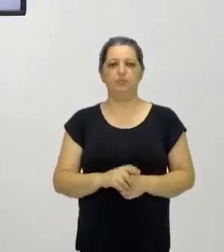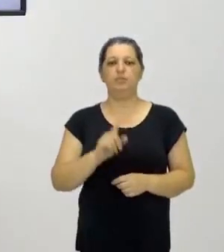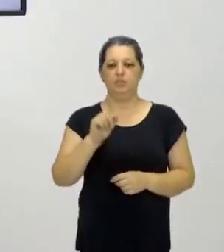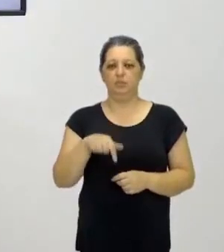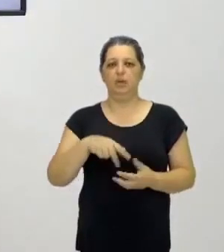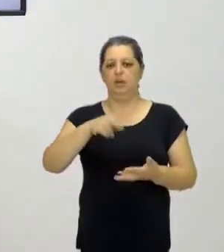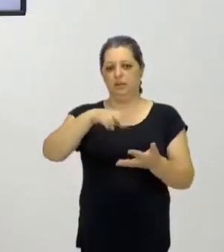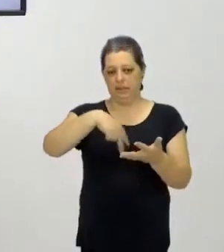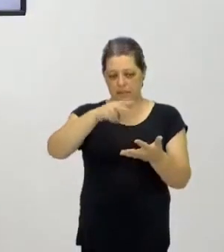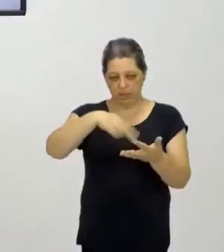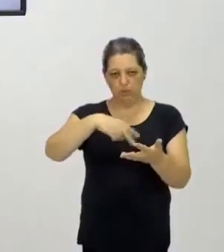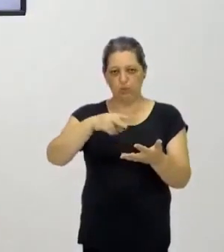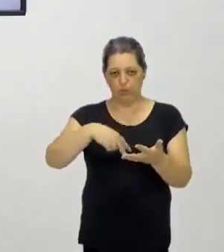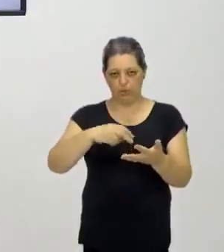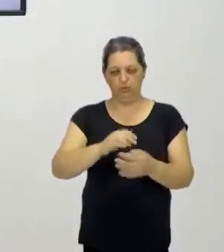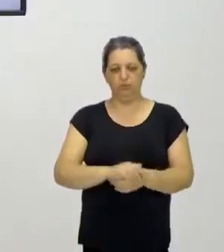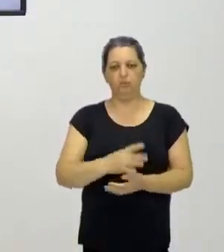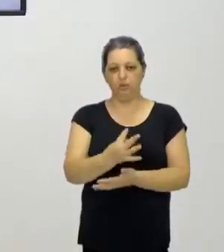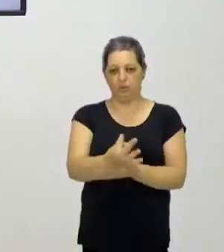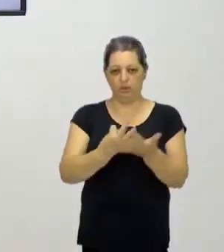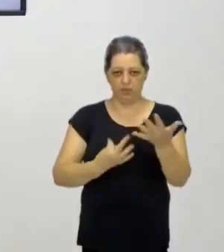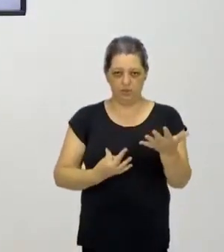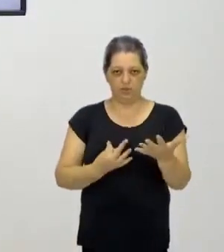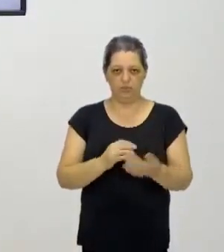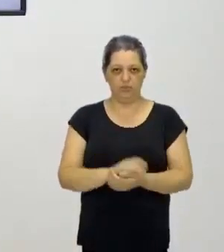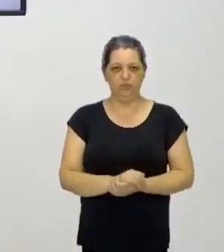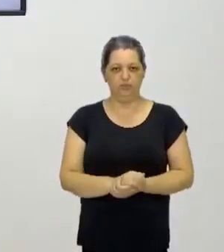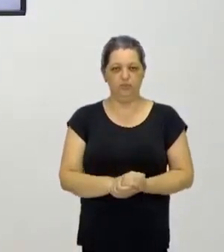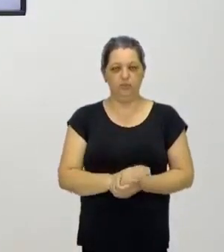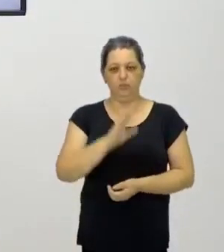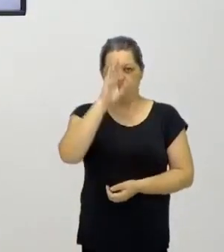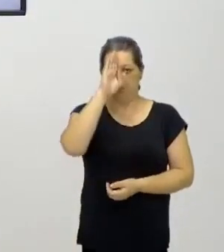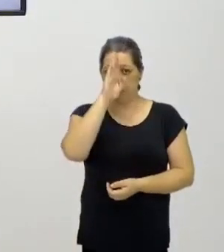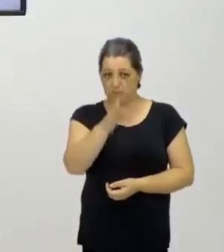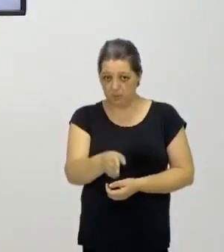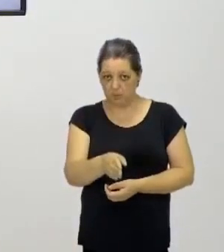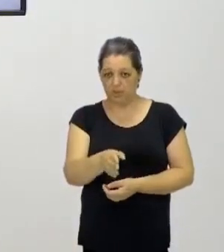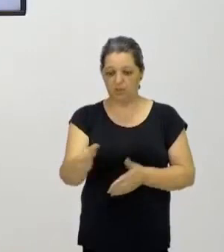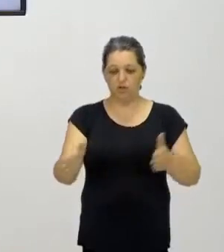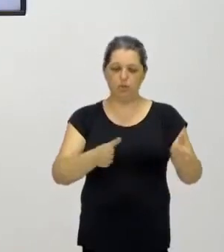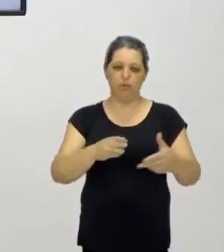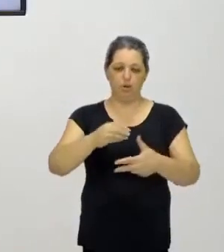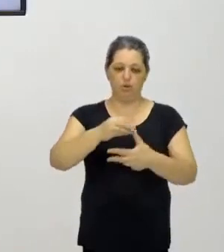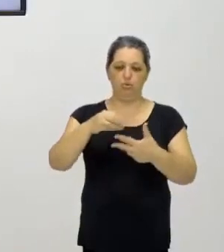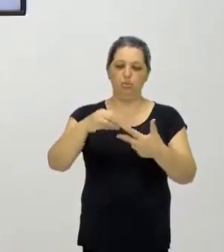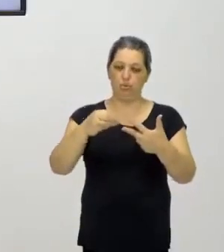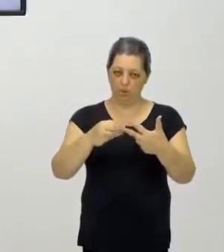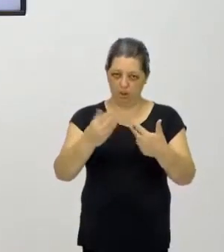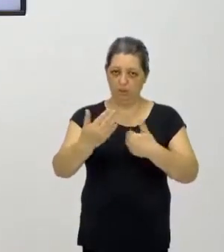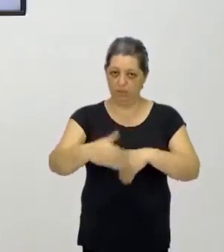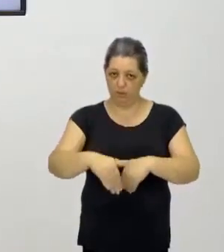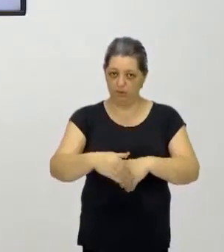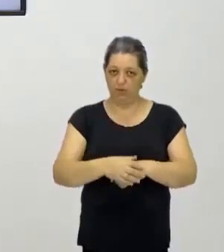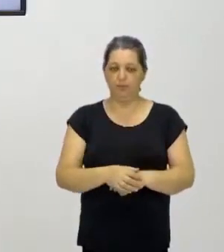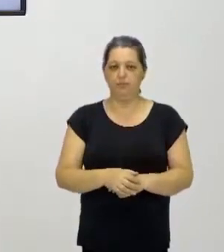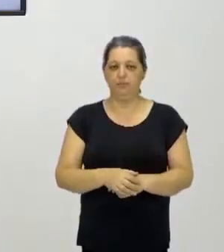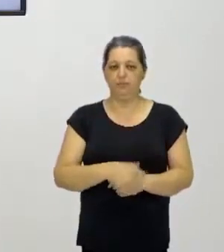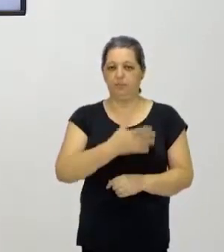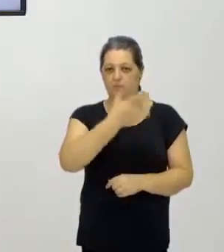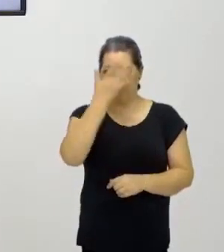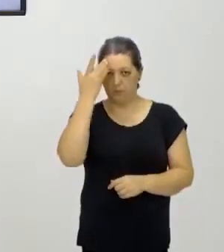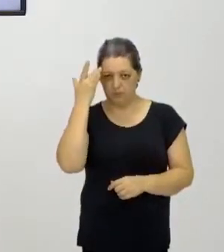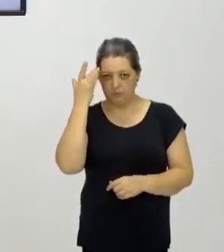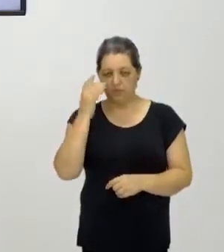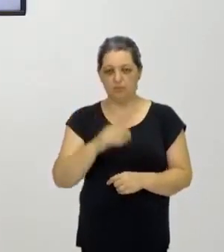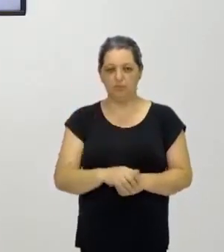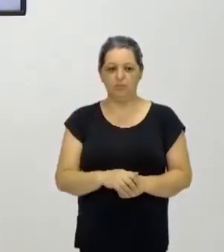aí que a gente vai trabalhando em um texto. Tá? Principalmente aí com a chegada do Enem, é importante para quem ainda não conseguiu desenvolver a